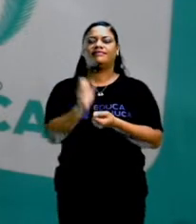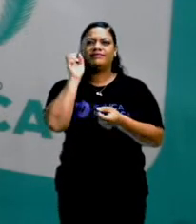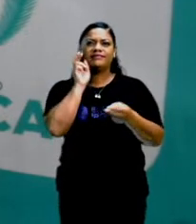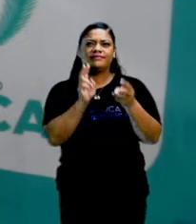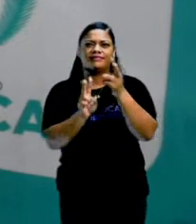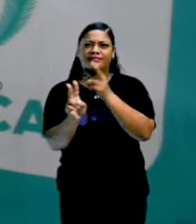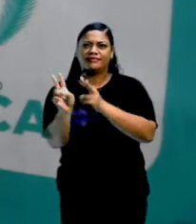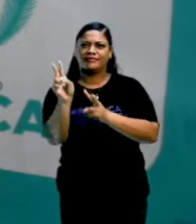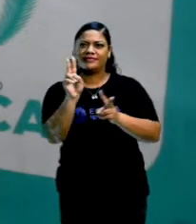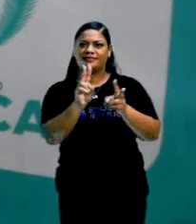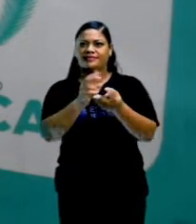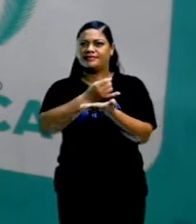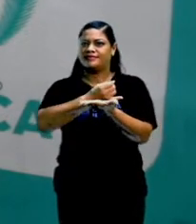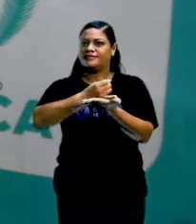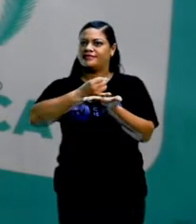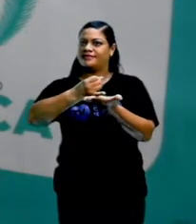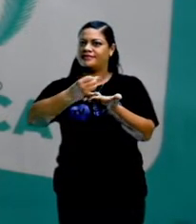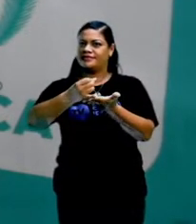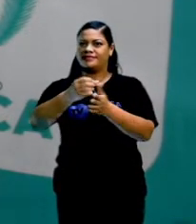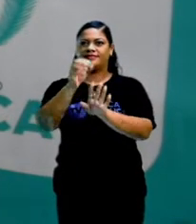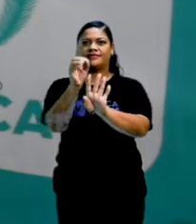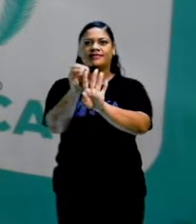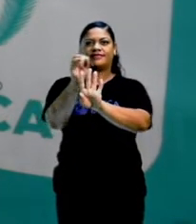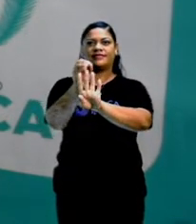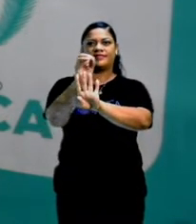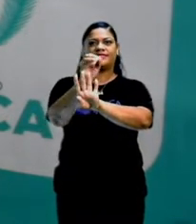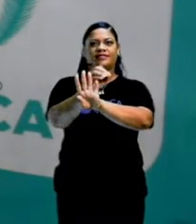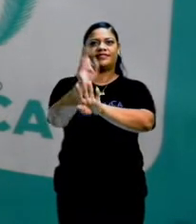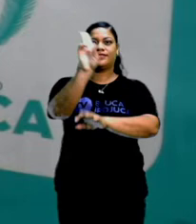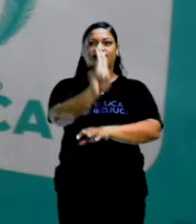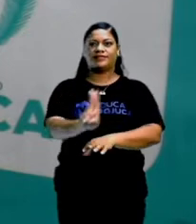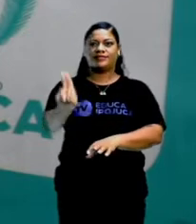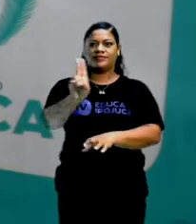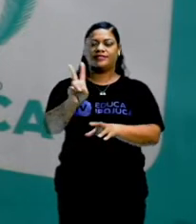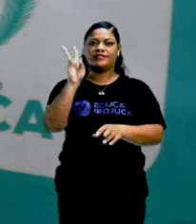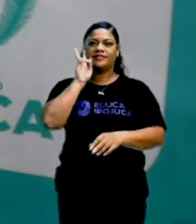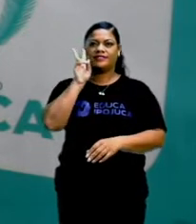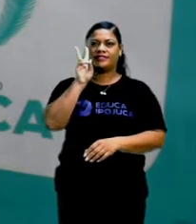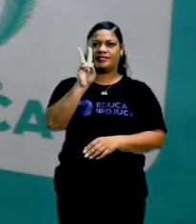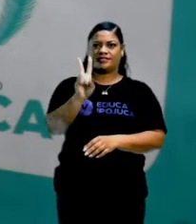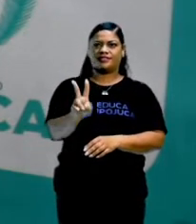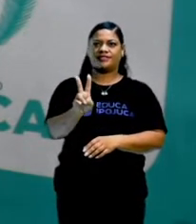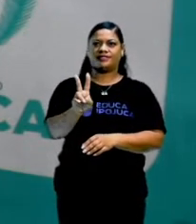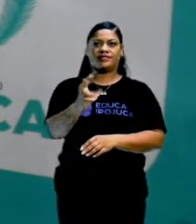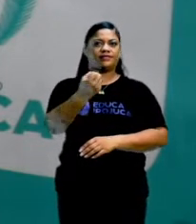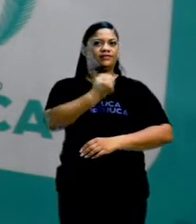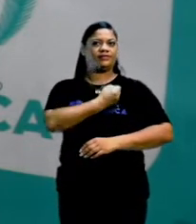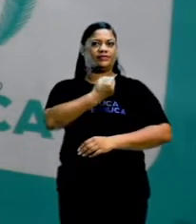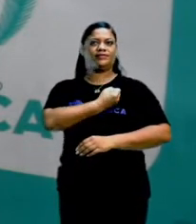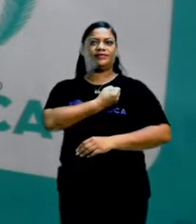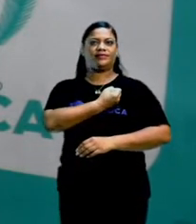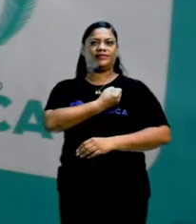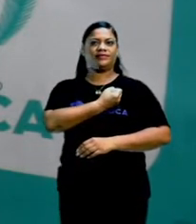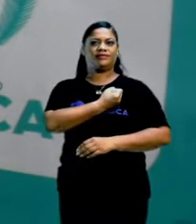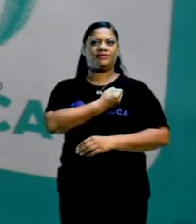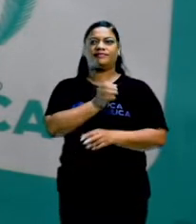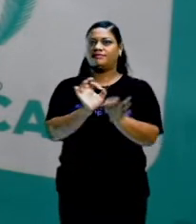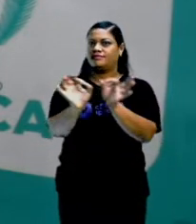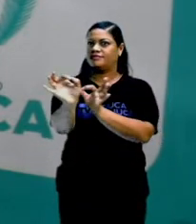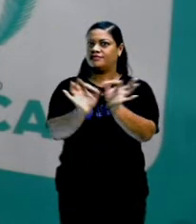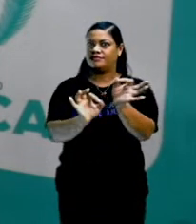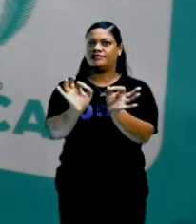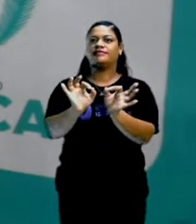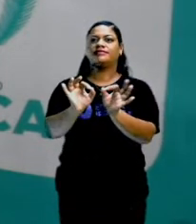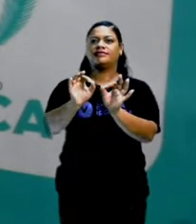Percebemos agora na introdução que o ábaco serve o quê? Para a gente ver as posições dos números e assim a